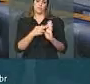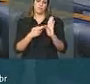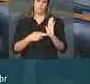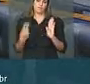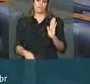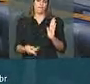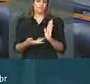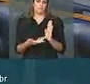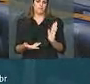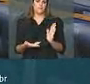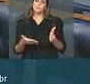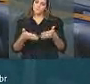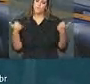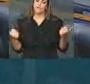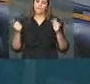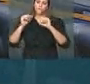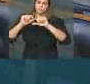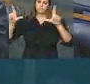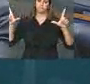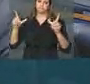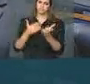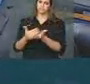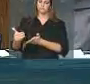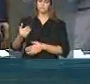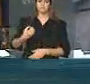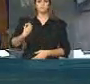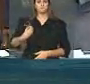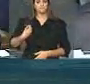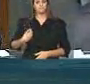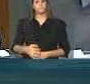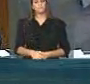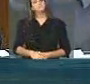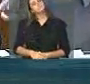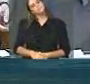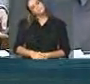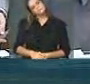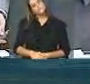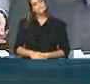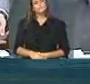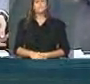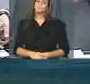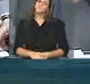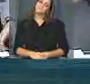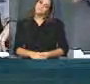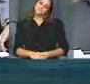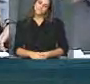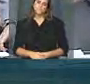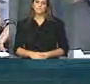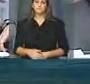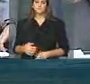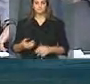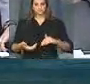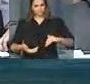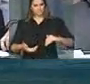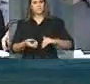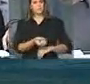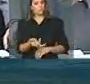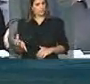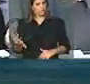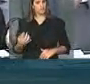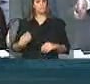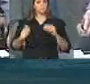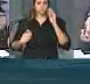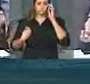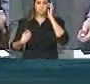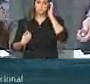Mas peço a vossa Excelência que abra o painel, por gentileza. Tem as duas casas que estão presentes, temos um terço, portanto, há número regimental para